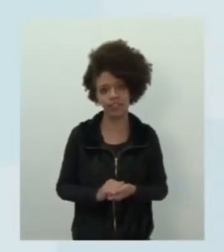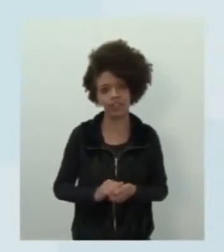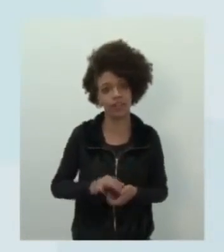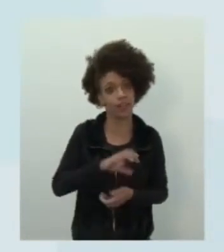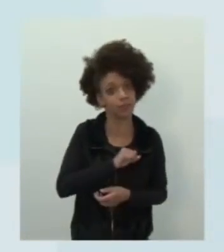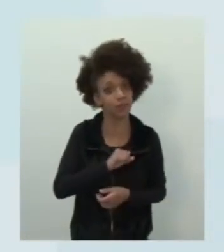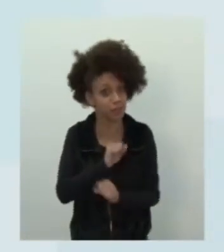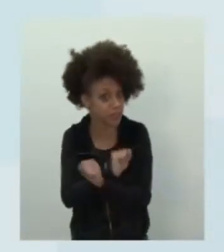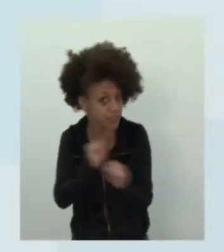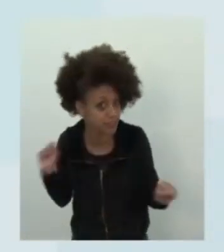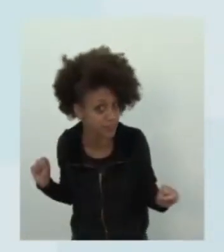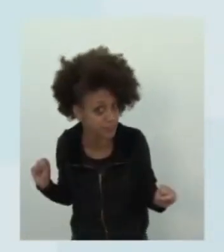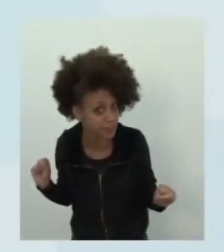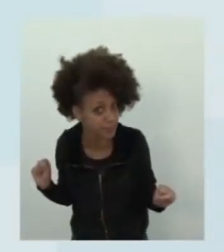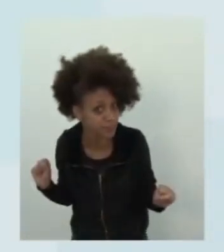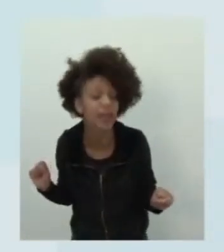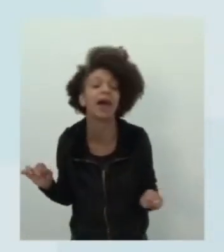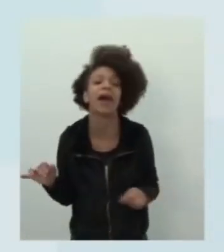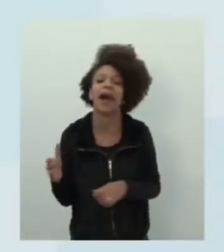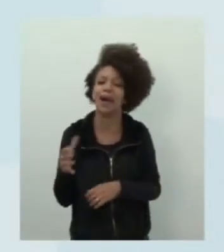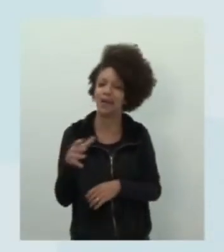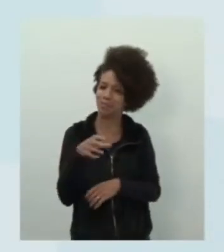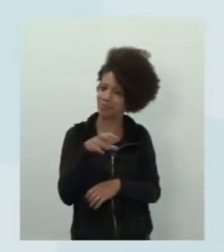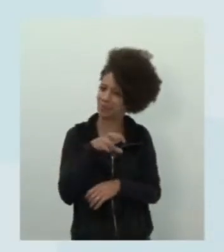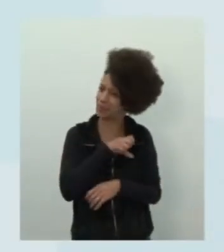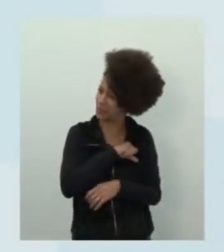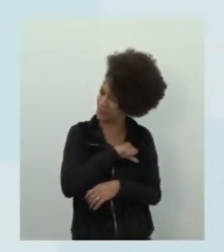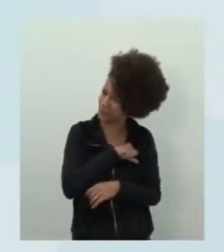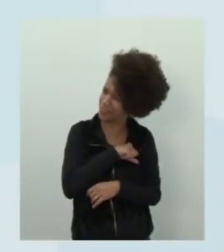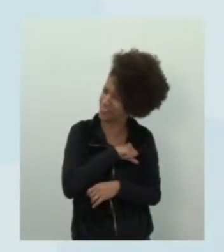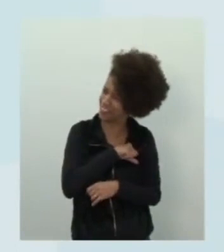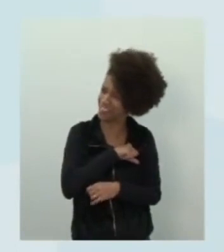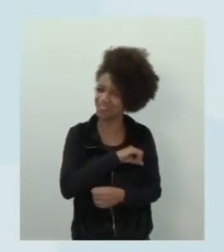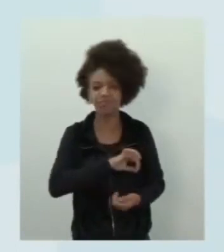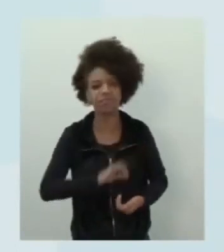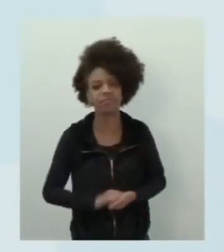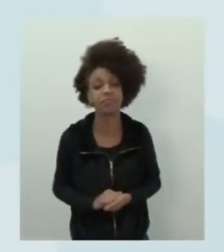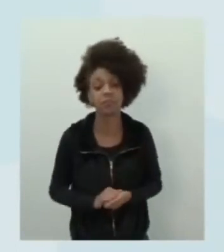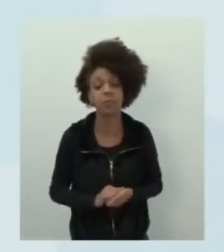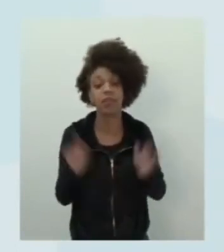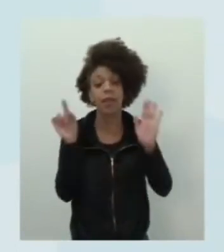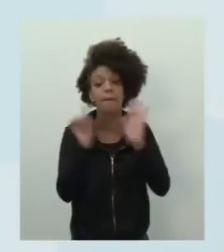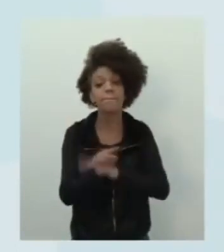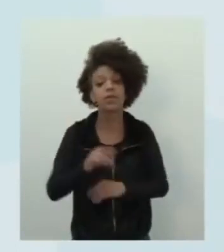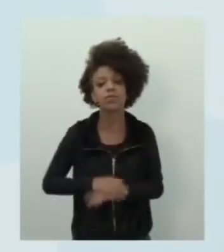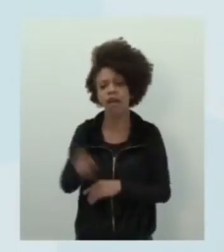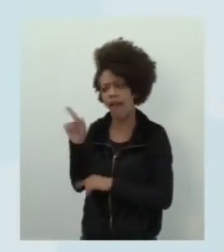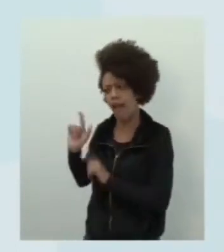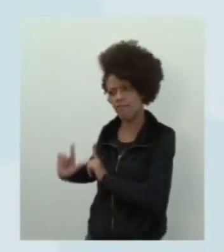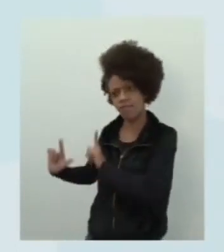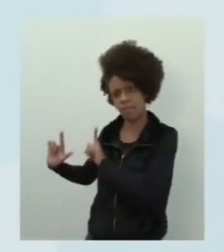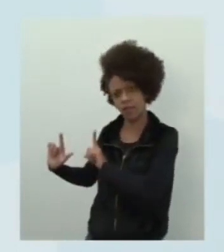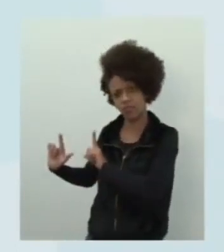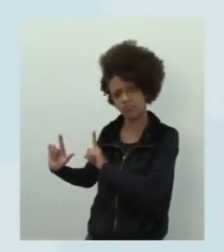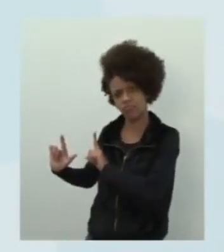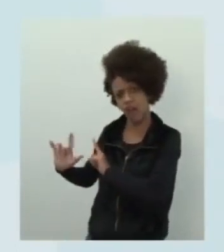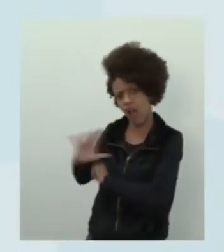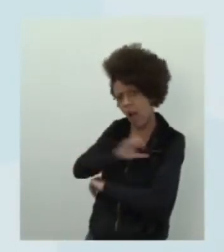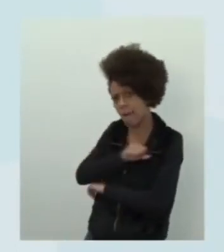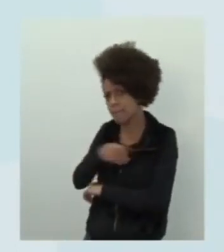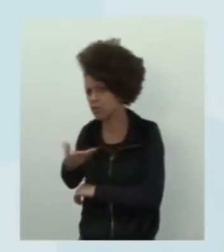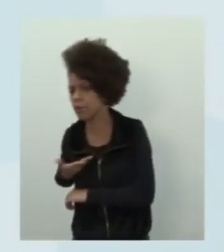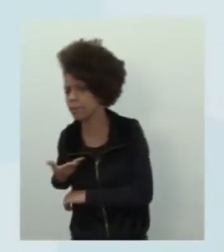Amor. Amor. Penúltima pergunta. Essa imagem seria amor ou amigo? A mulher